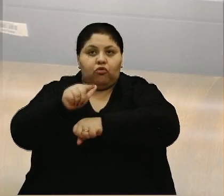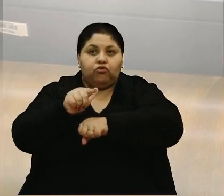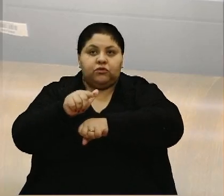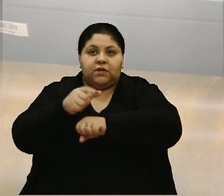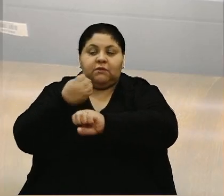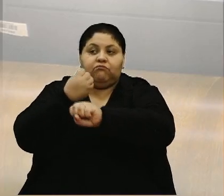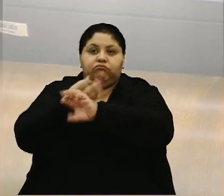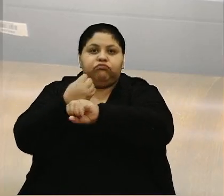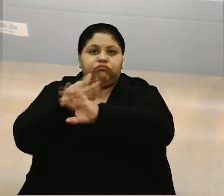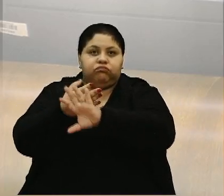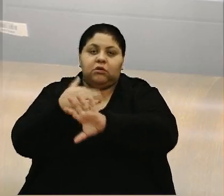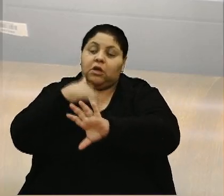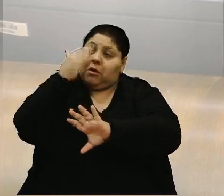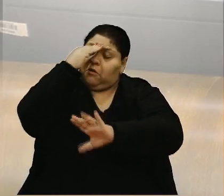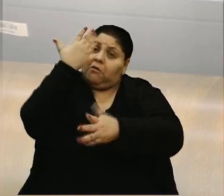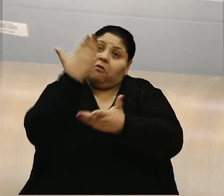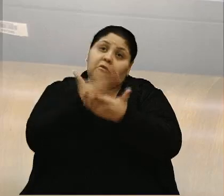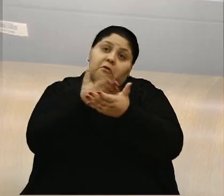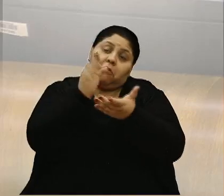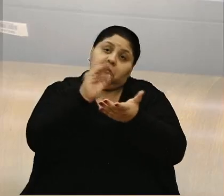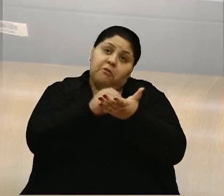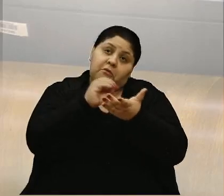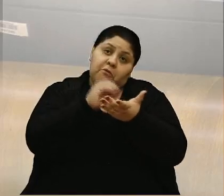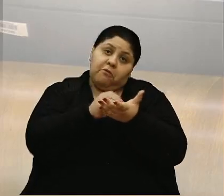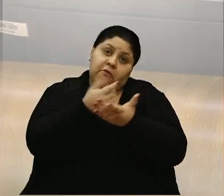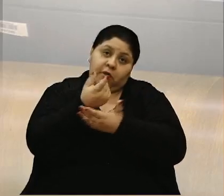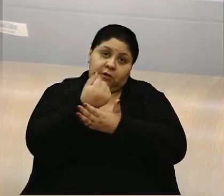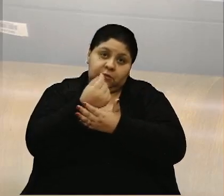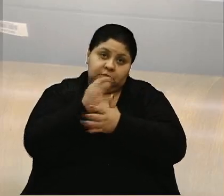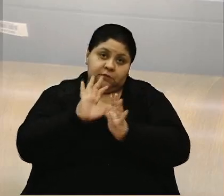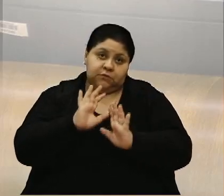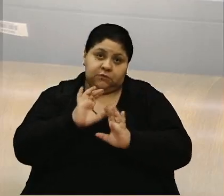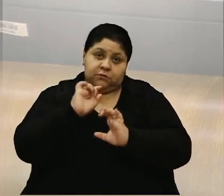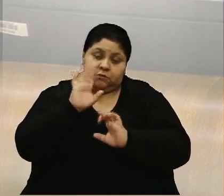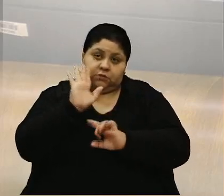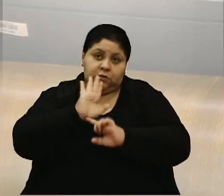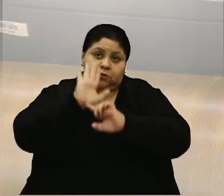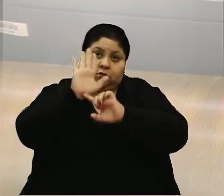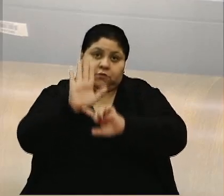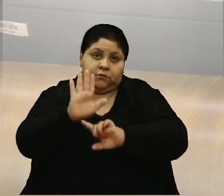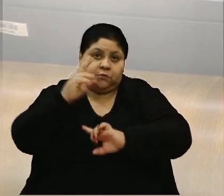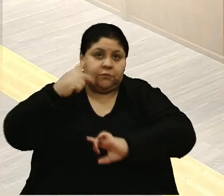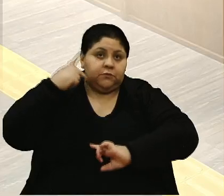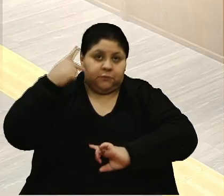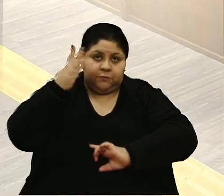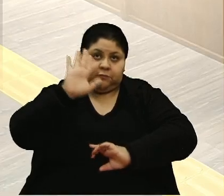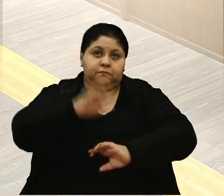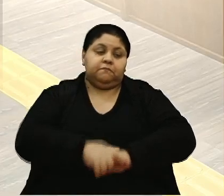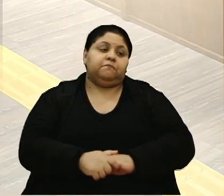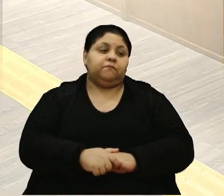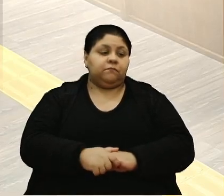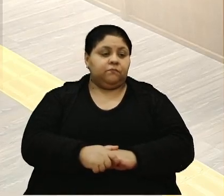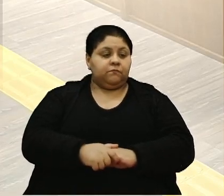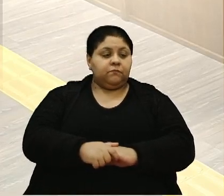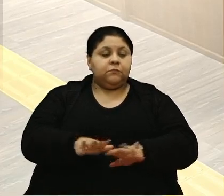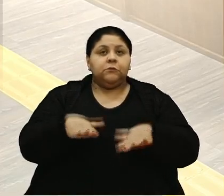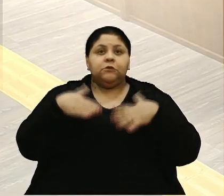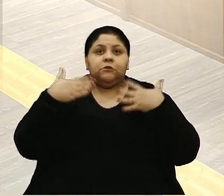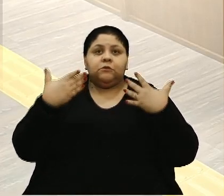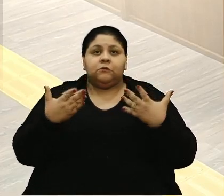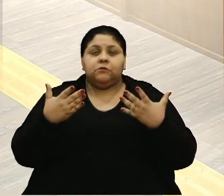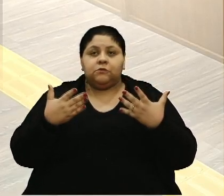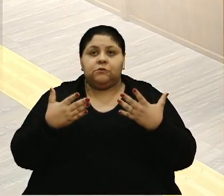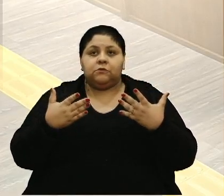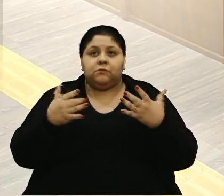SMED. Acredito que seja por falta de recurso. Só para ajudar aqui, vereador. Bom, eu estou trazendo informação